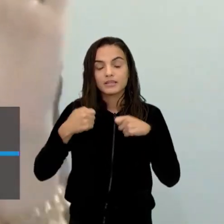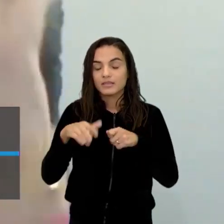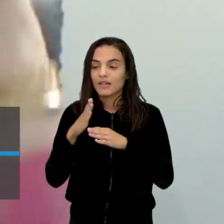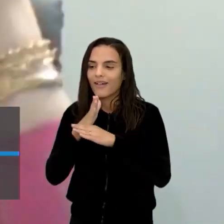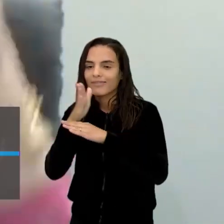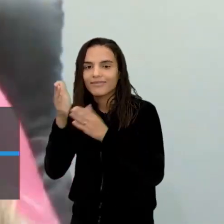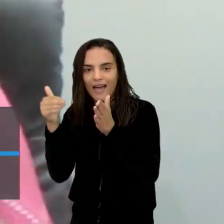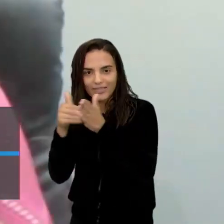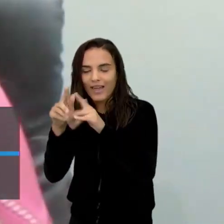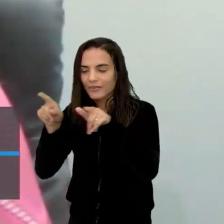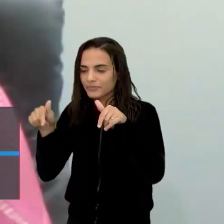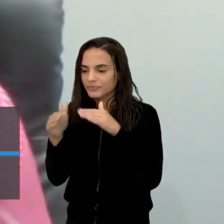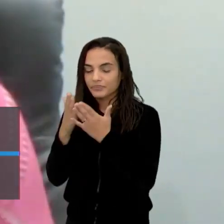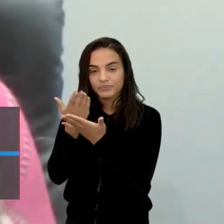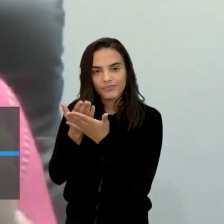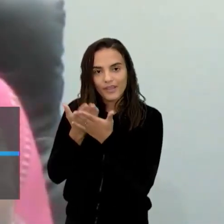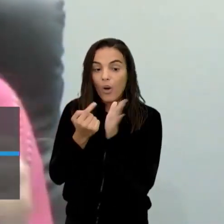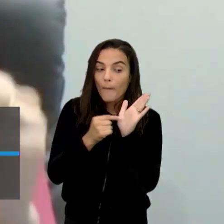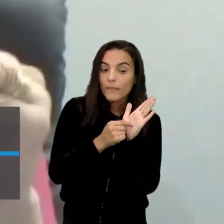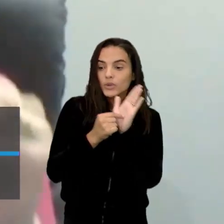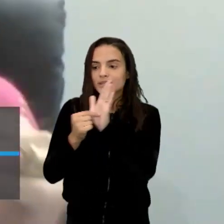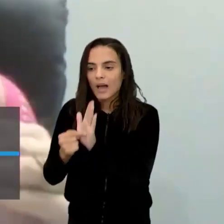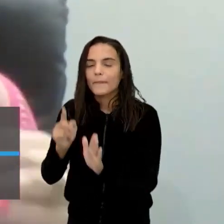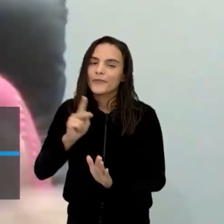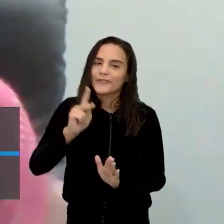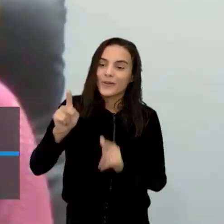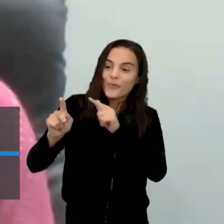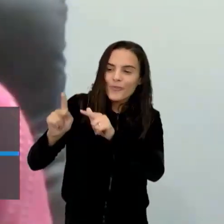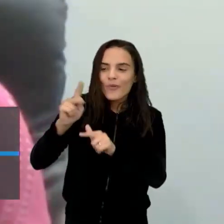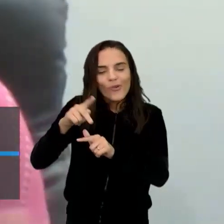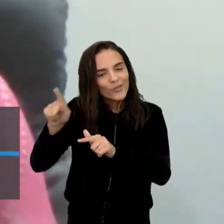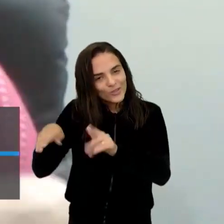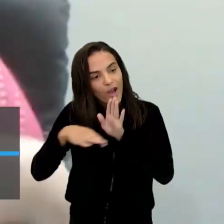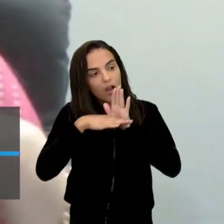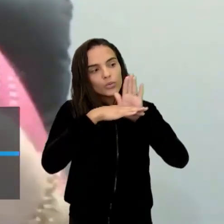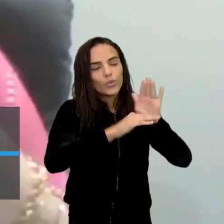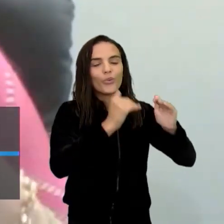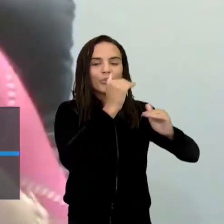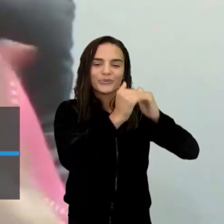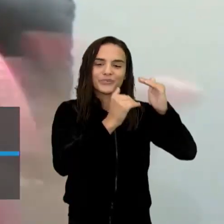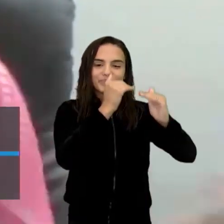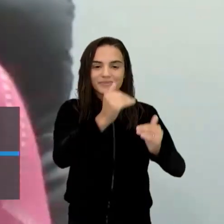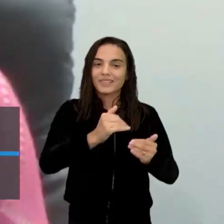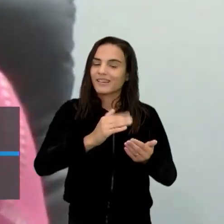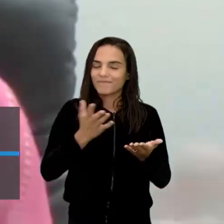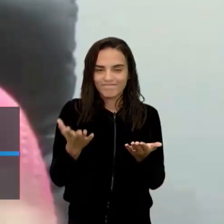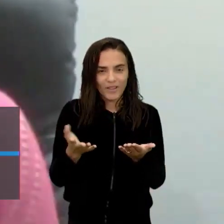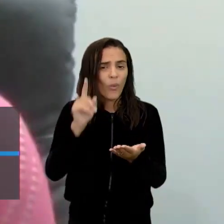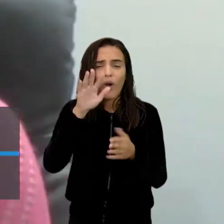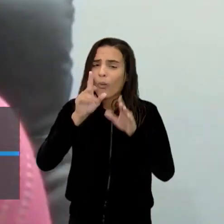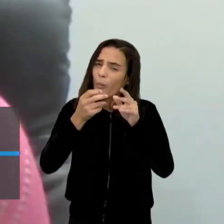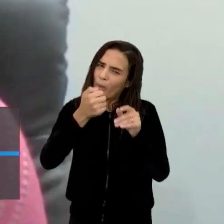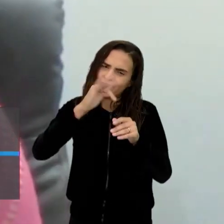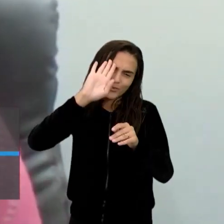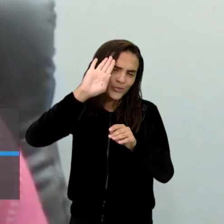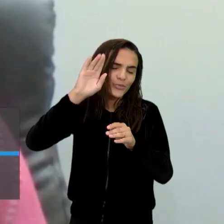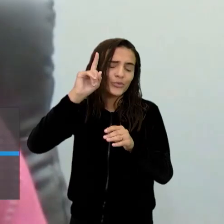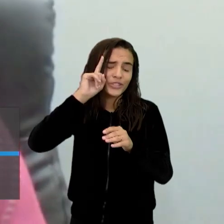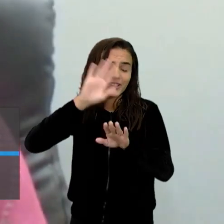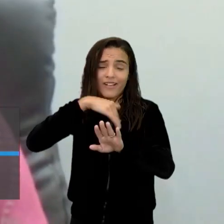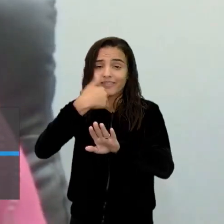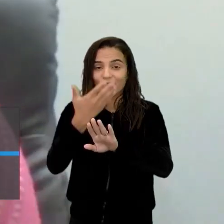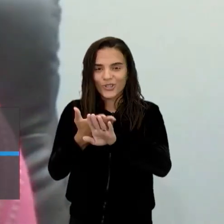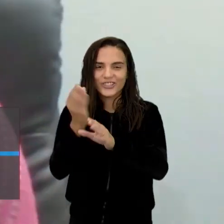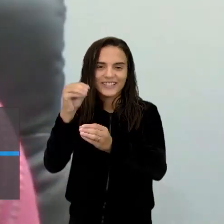de aula, apresentar ao professor para que ele consiga desenvolver, que é onde ele passa o maior tempo, né, na sala